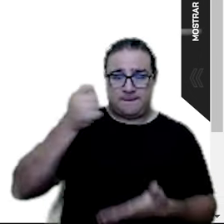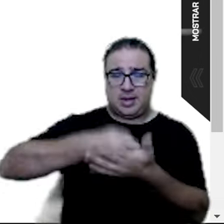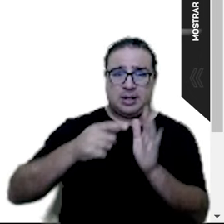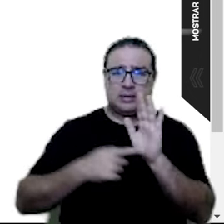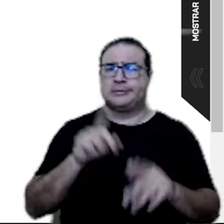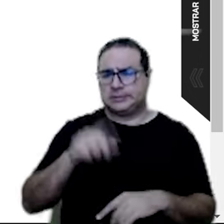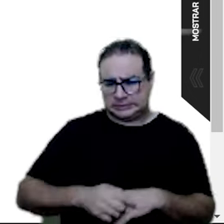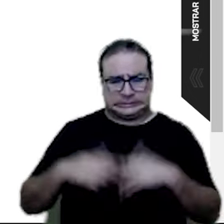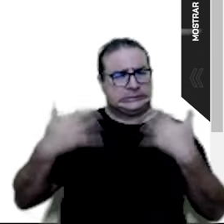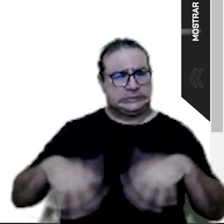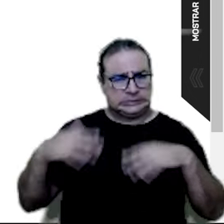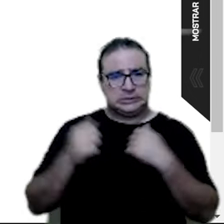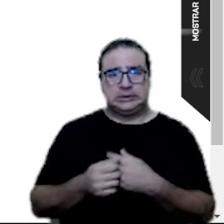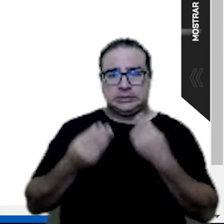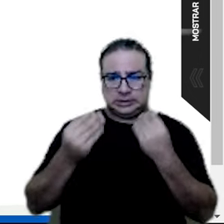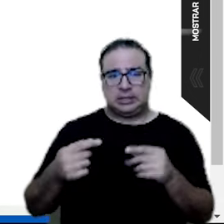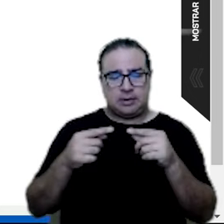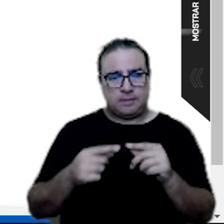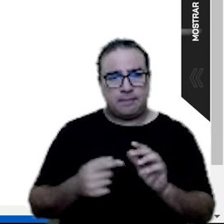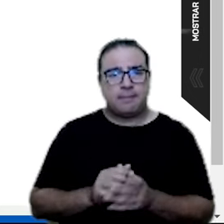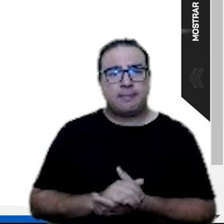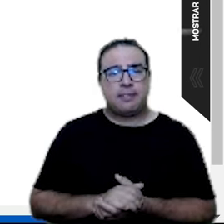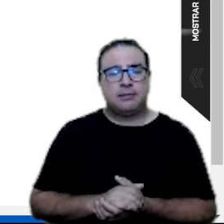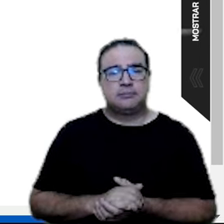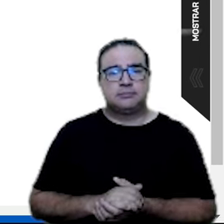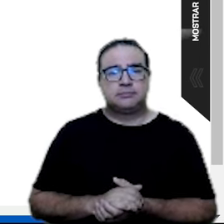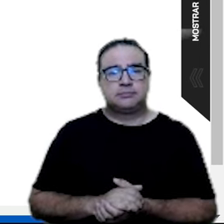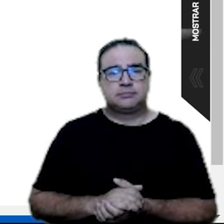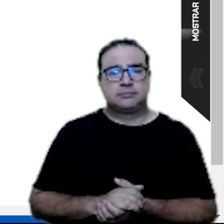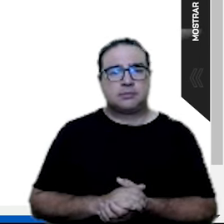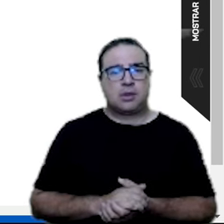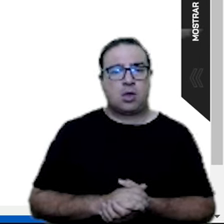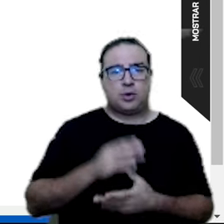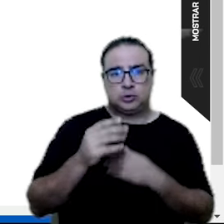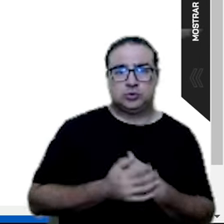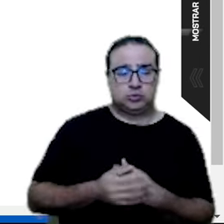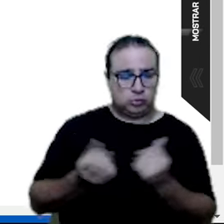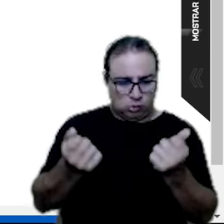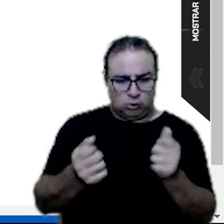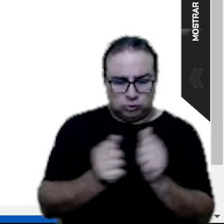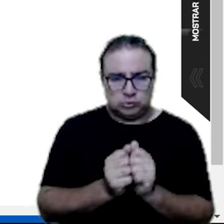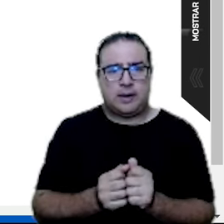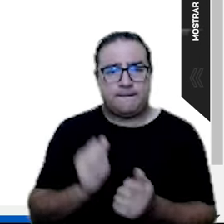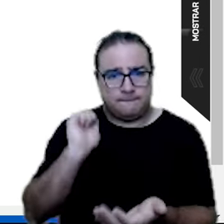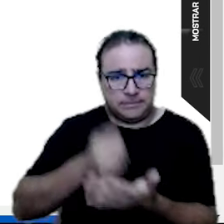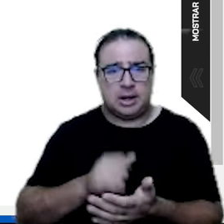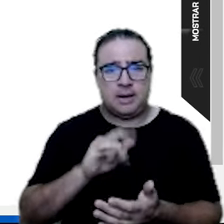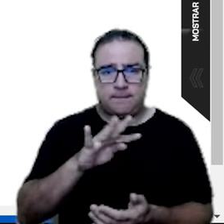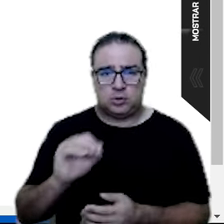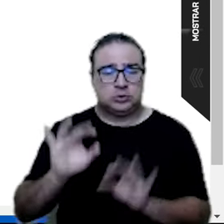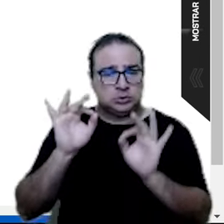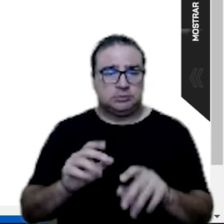na tributação É isso aí mesmo você vai e dá uma uma assim joga em cima mesmo o imposto e